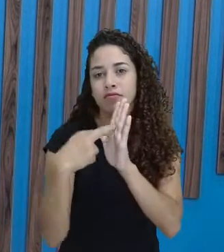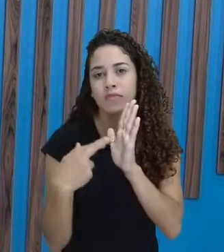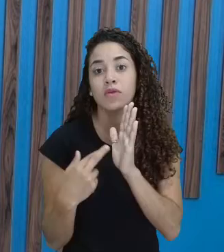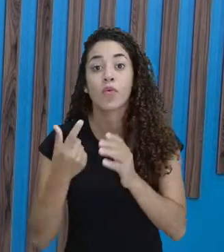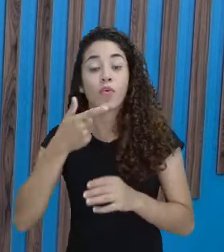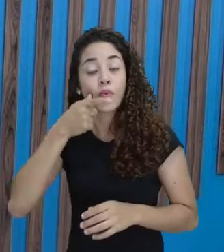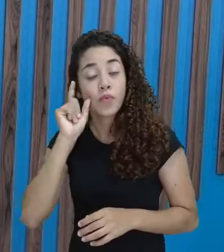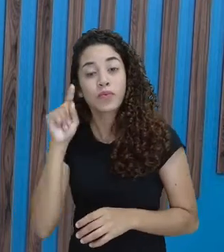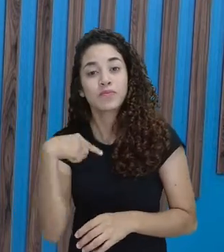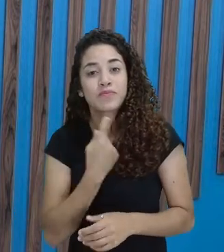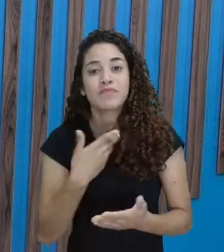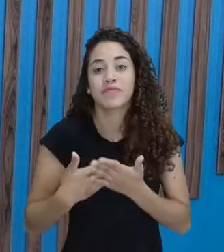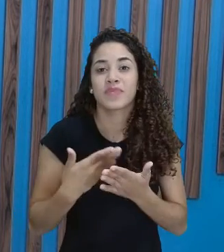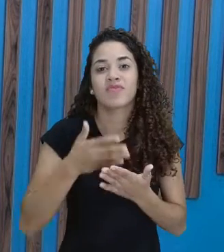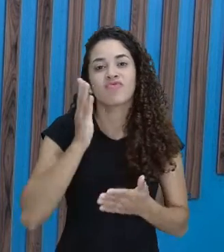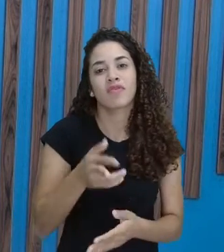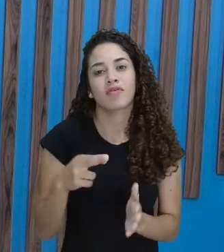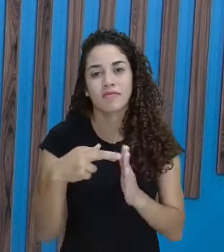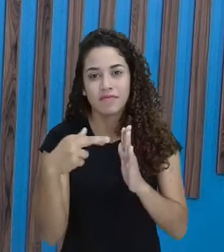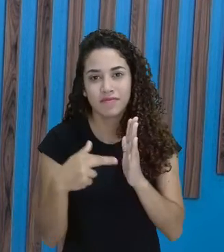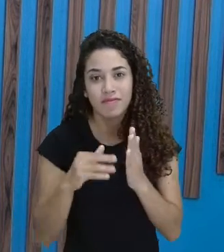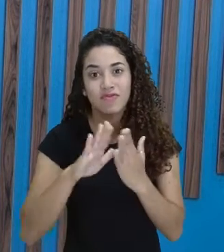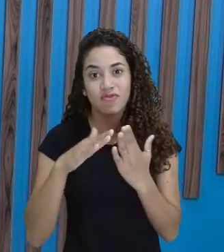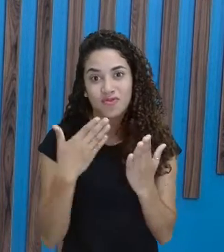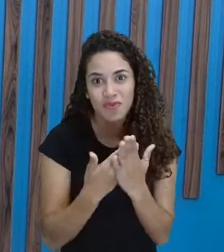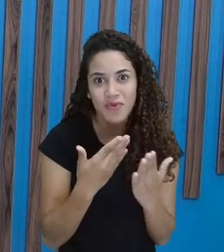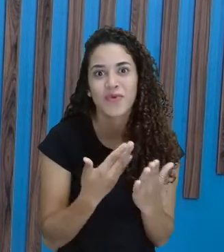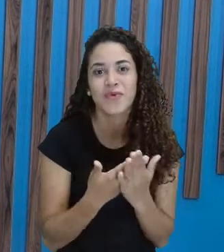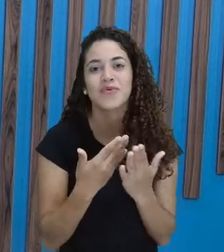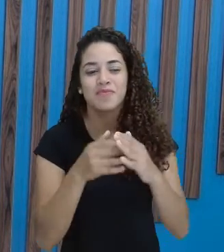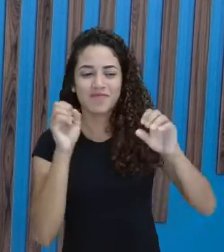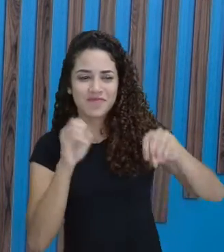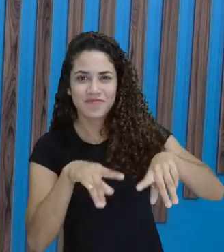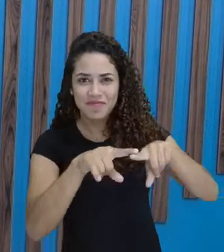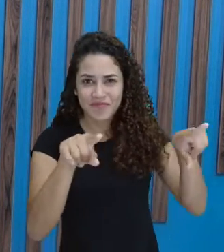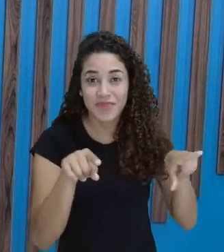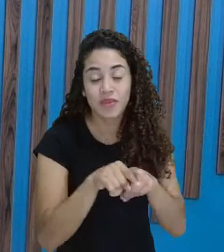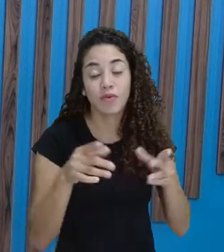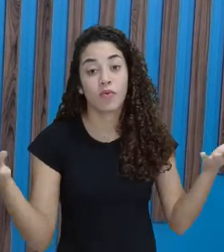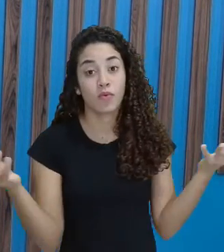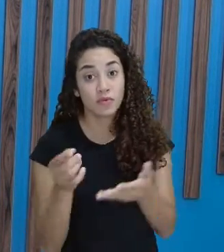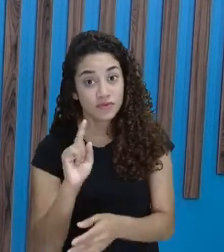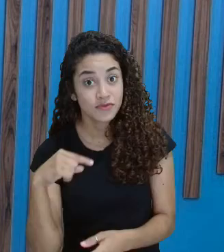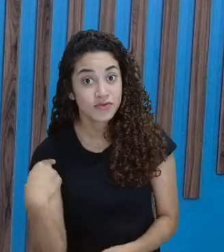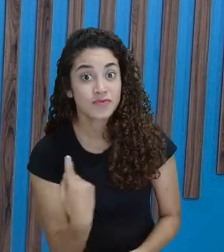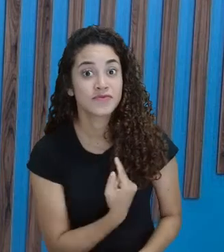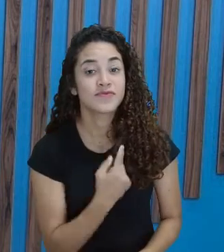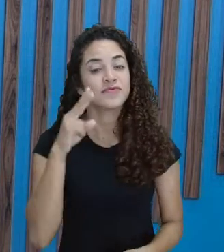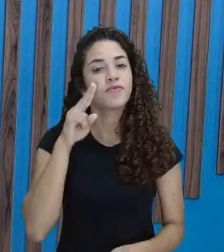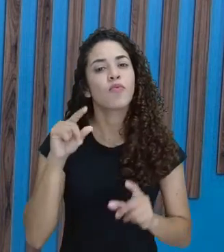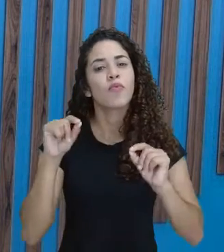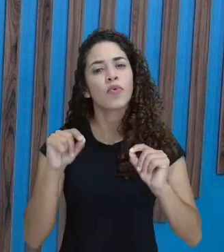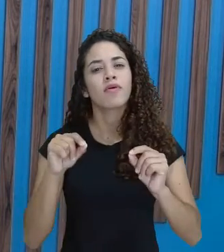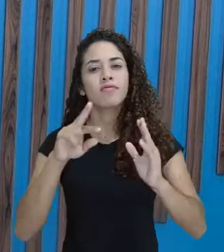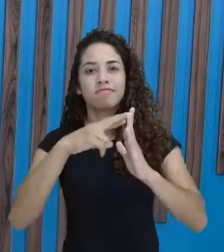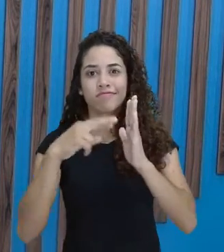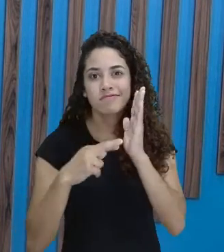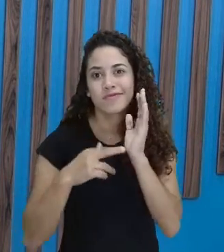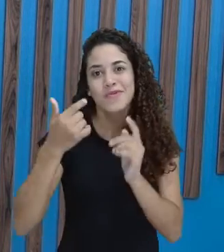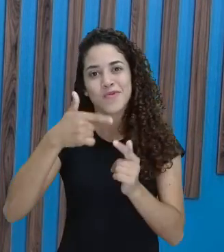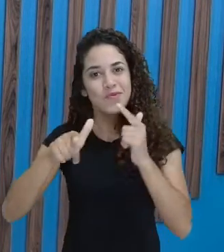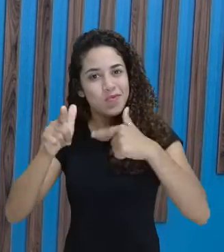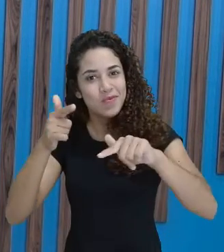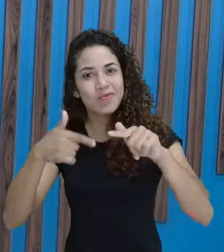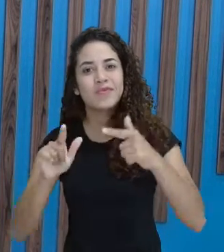algumas regras lá da escola, da sala de aula. Hoje a gente vai ver outras regras, que eu até trouxe